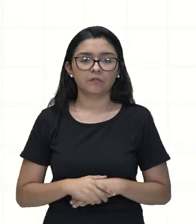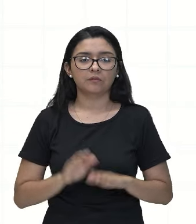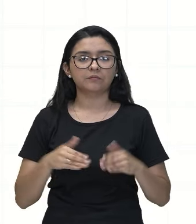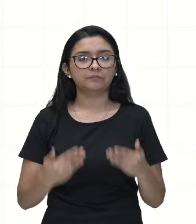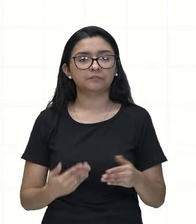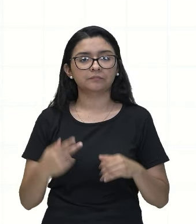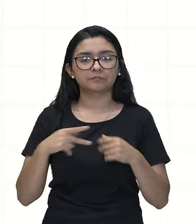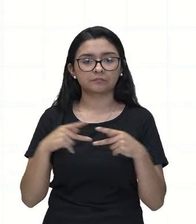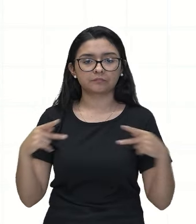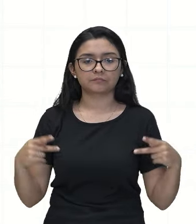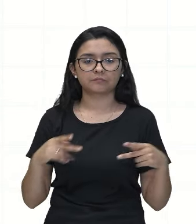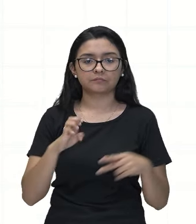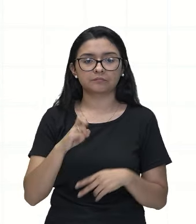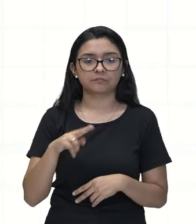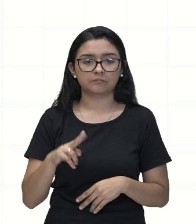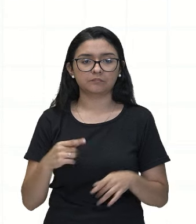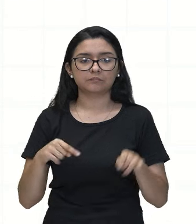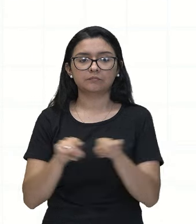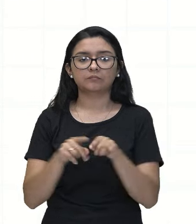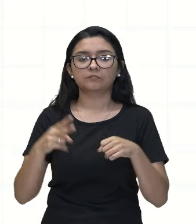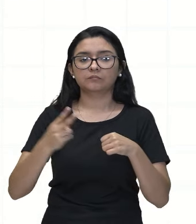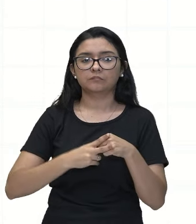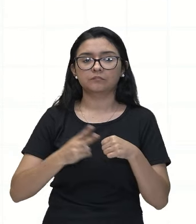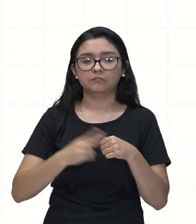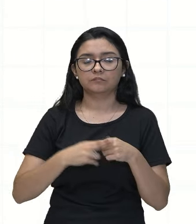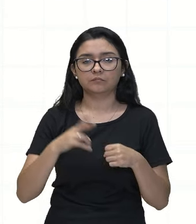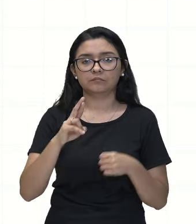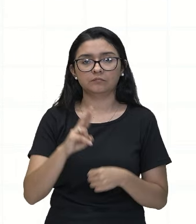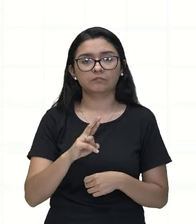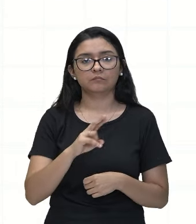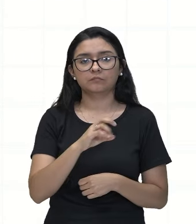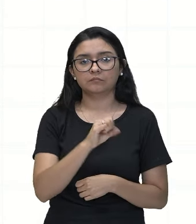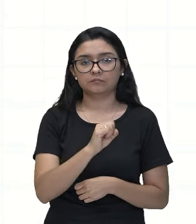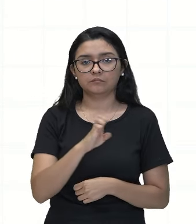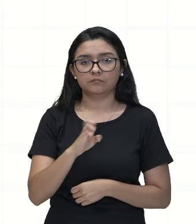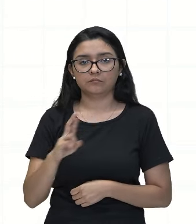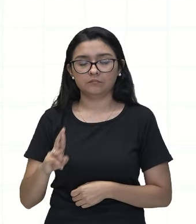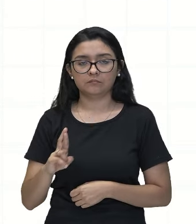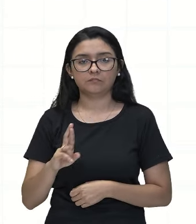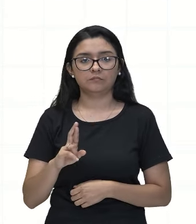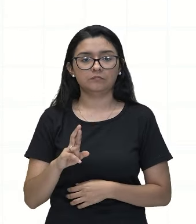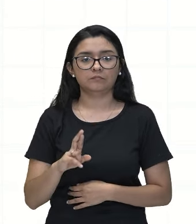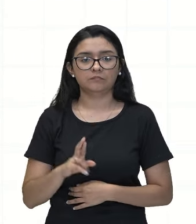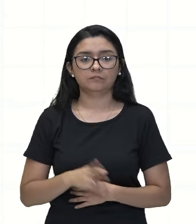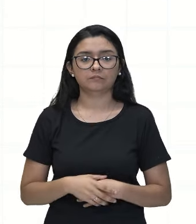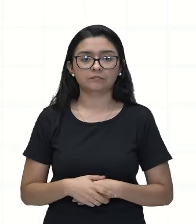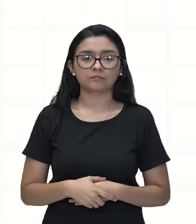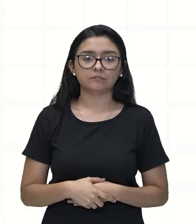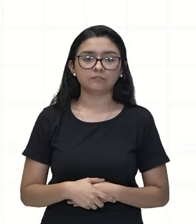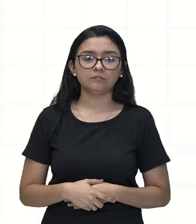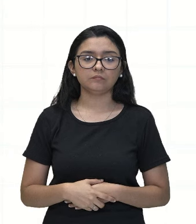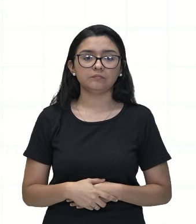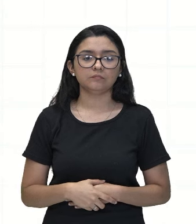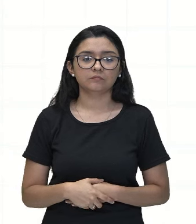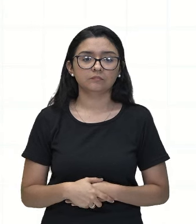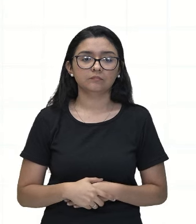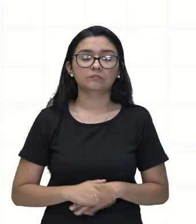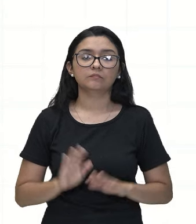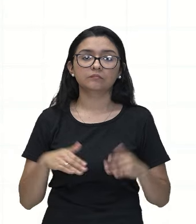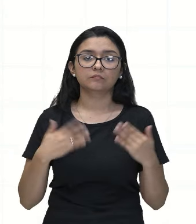eu e o verbo ser aqui que tá flexionado né na primeira pessoa do singular eh seremos